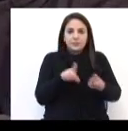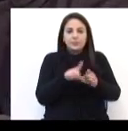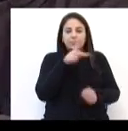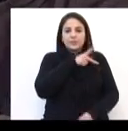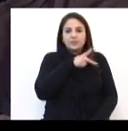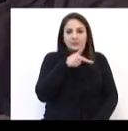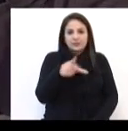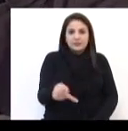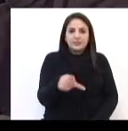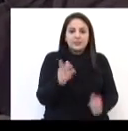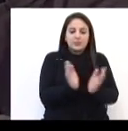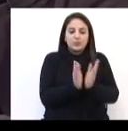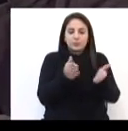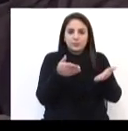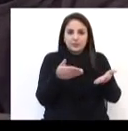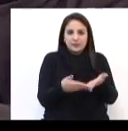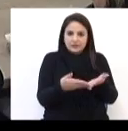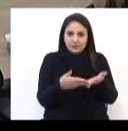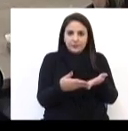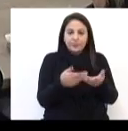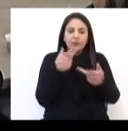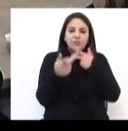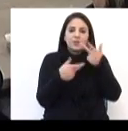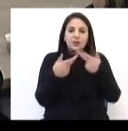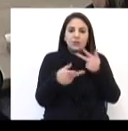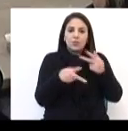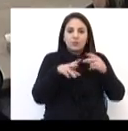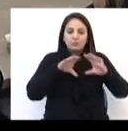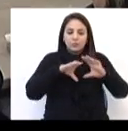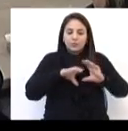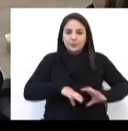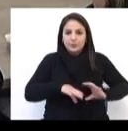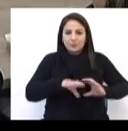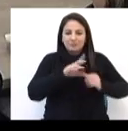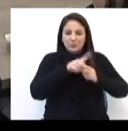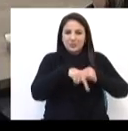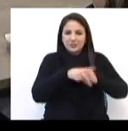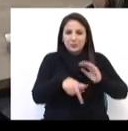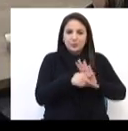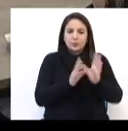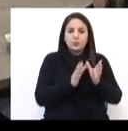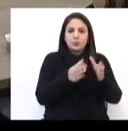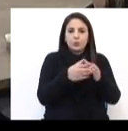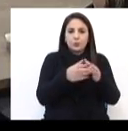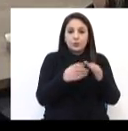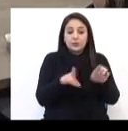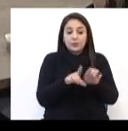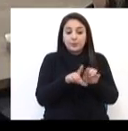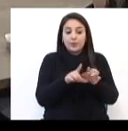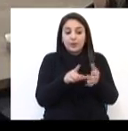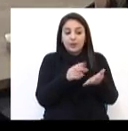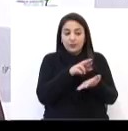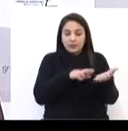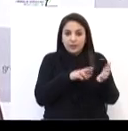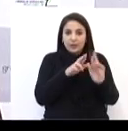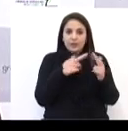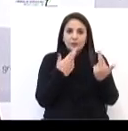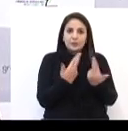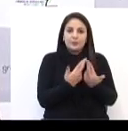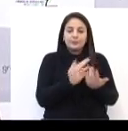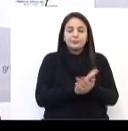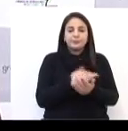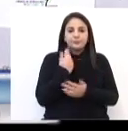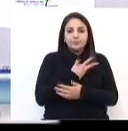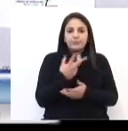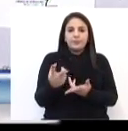que preside a frente parlamentar, falou sobre a posição do grupo e os encaminhamentos da reunião. Percebemos